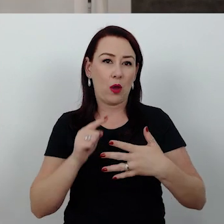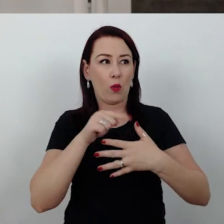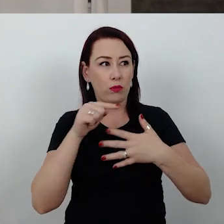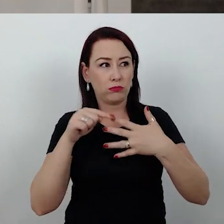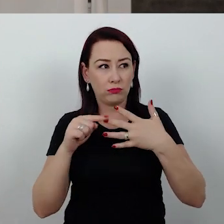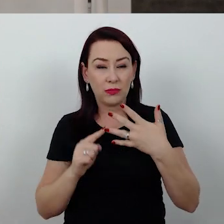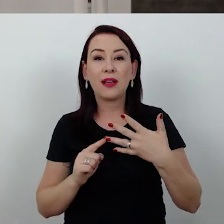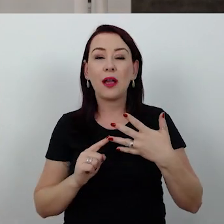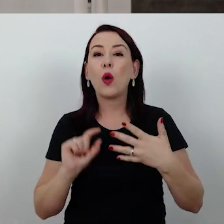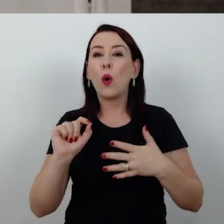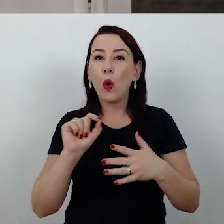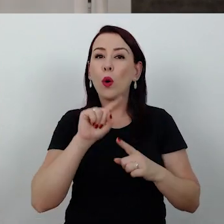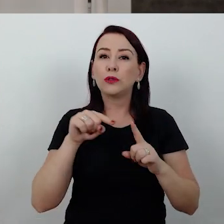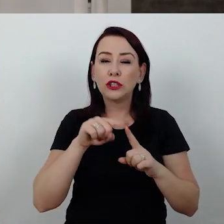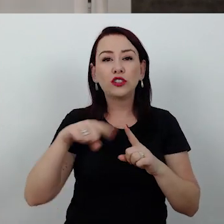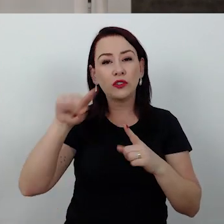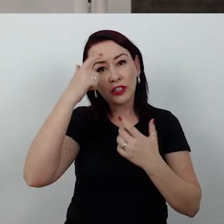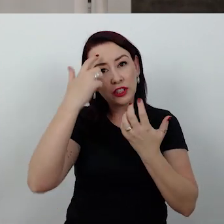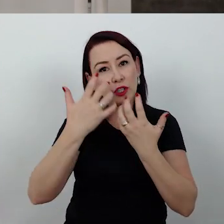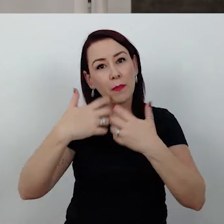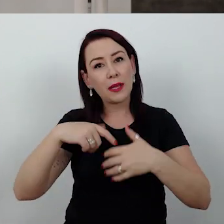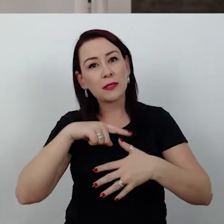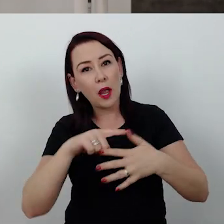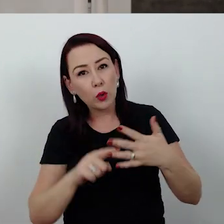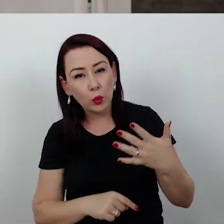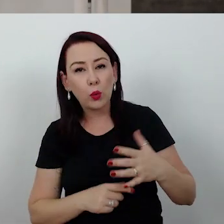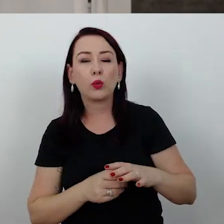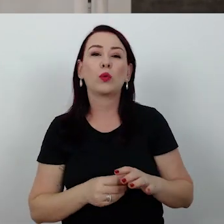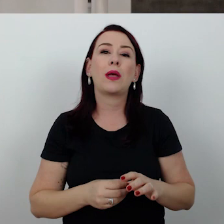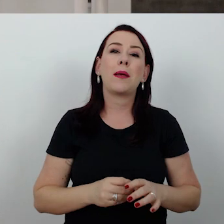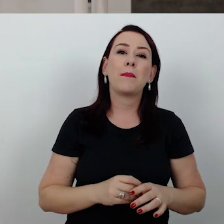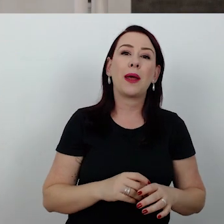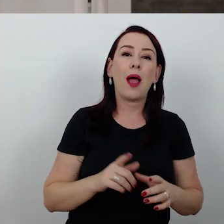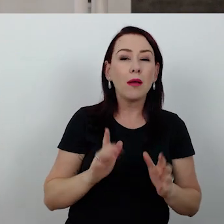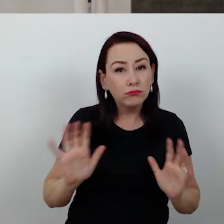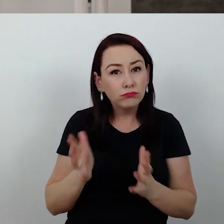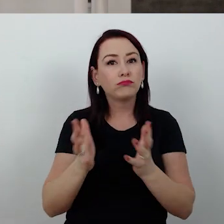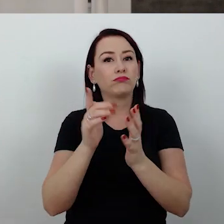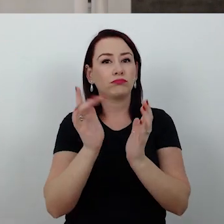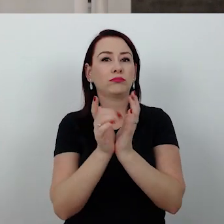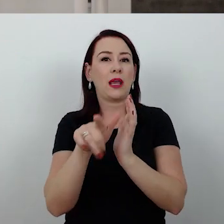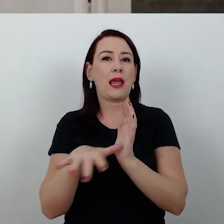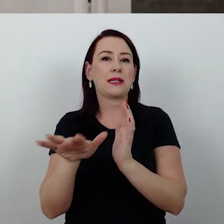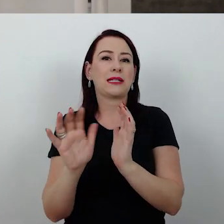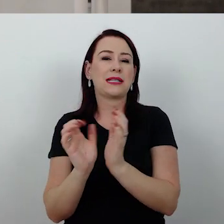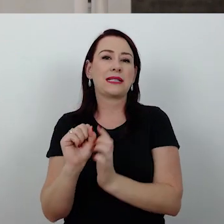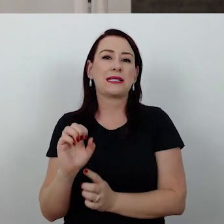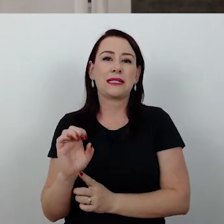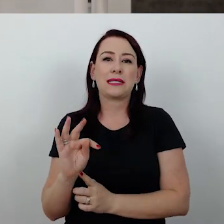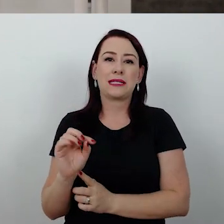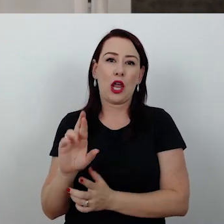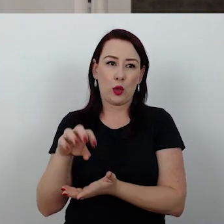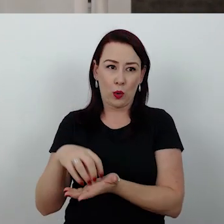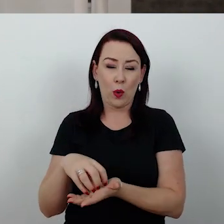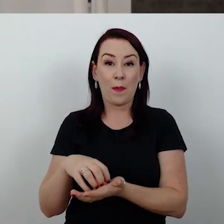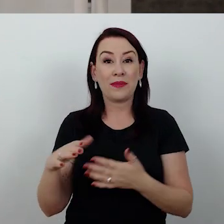agora, realmente pensando na cadeia como um todo e em fortalecer essa política setorial, né, na